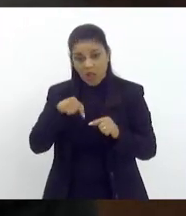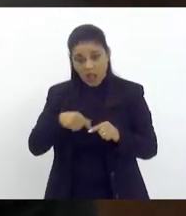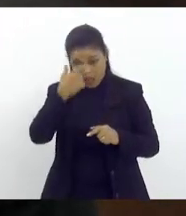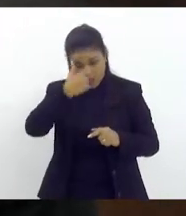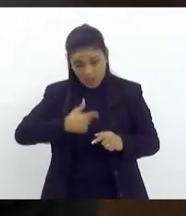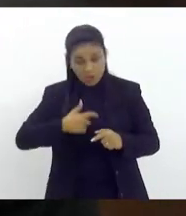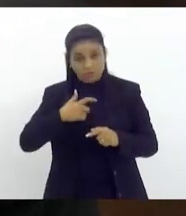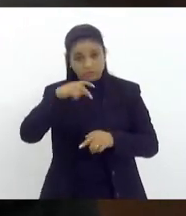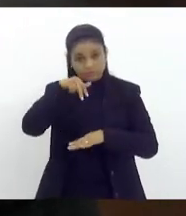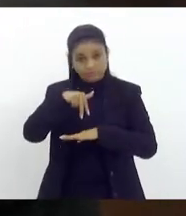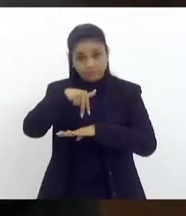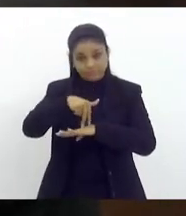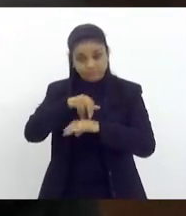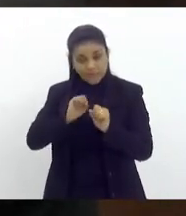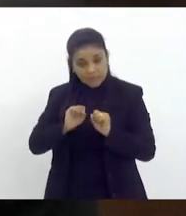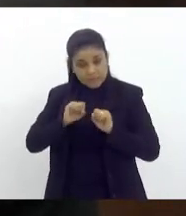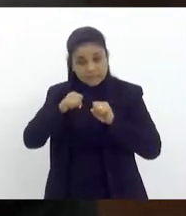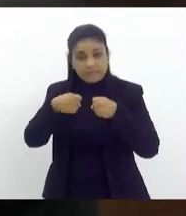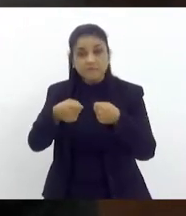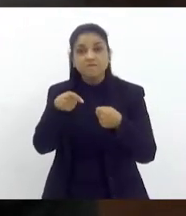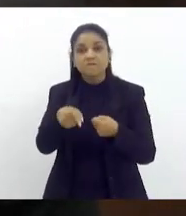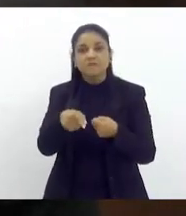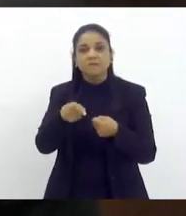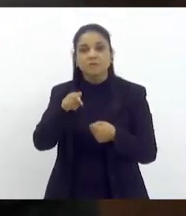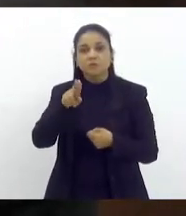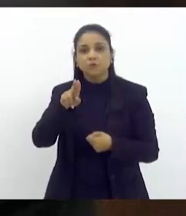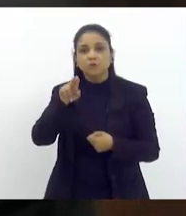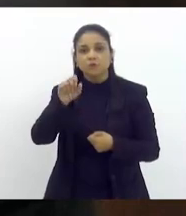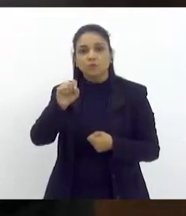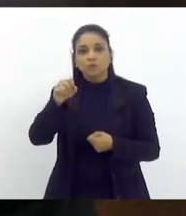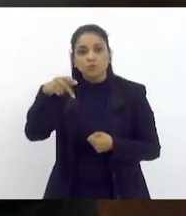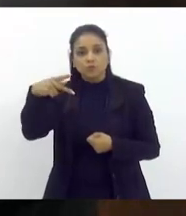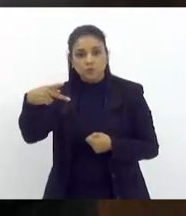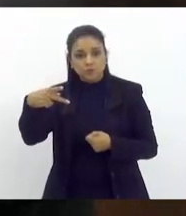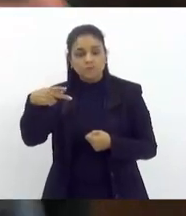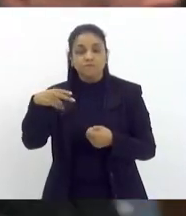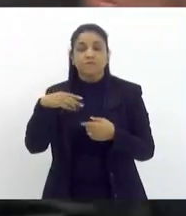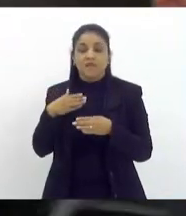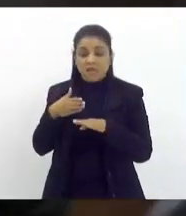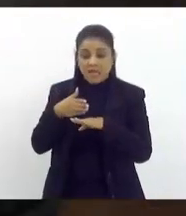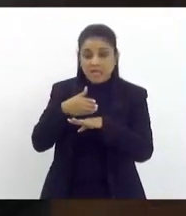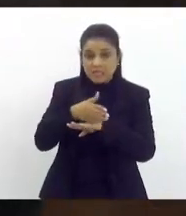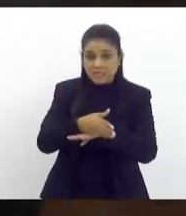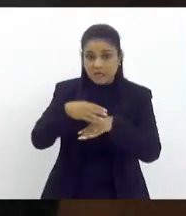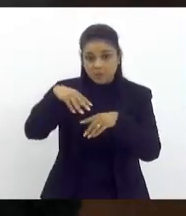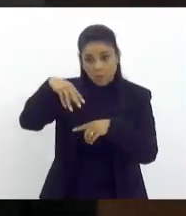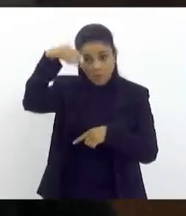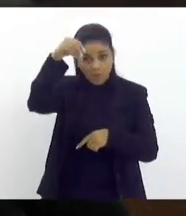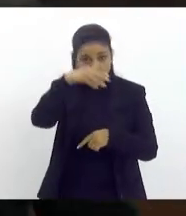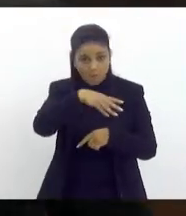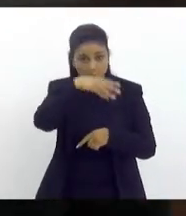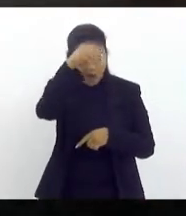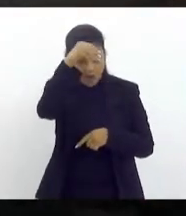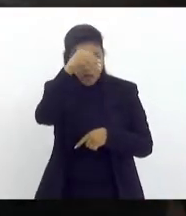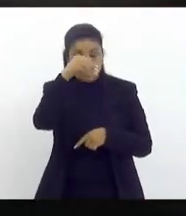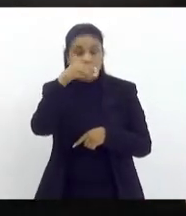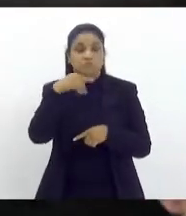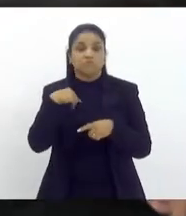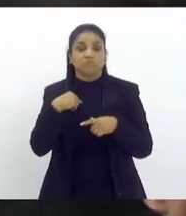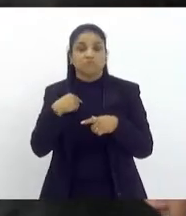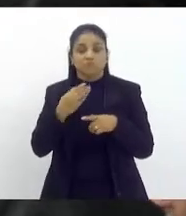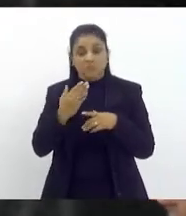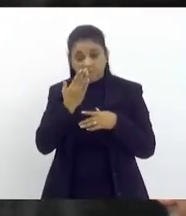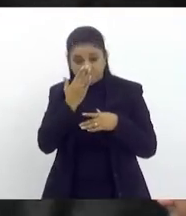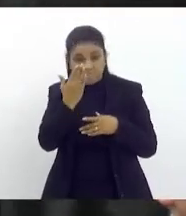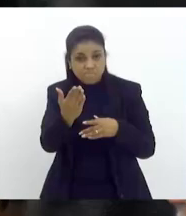do músculo e quantas vezes sair entrei pela porta da frente do Palácio Tiradentes para defender os servidores Essa não